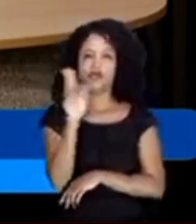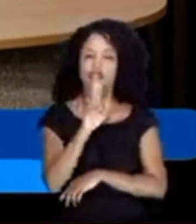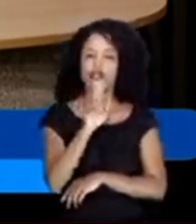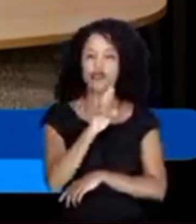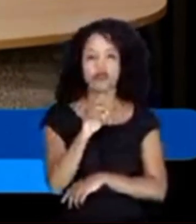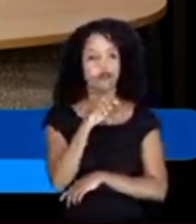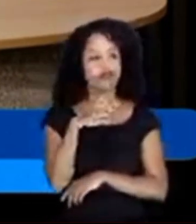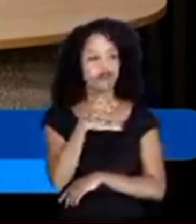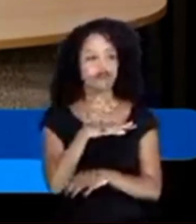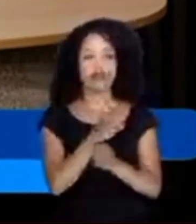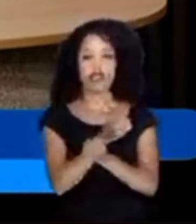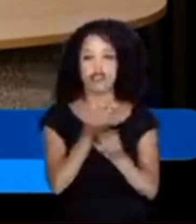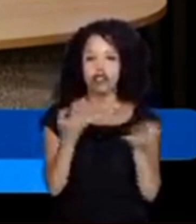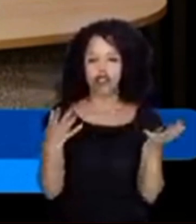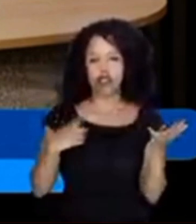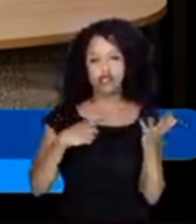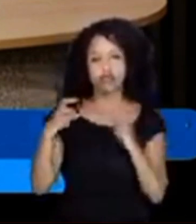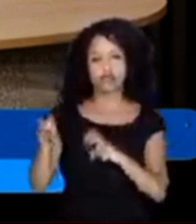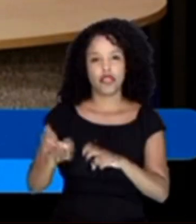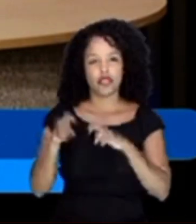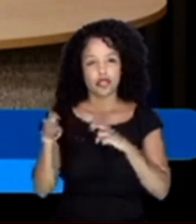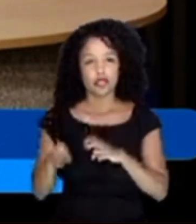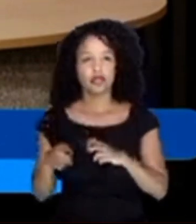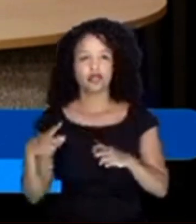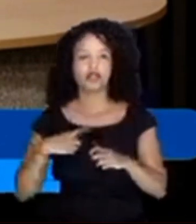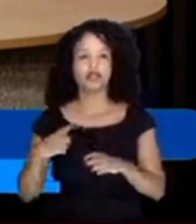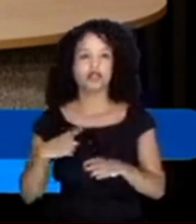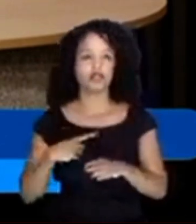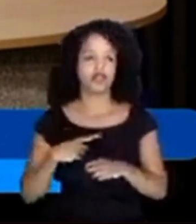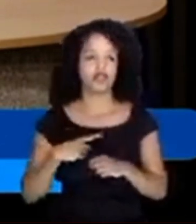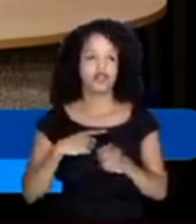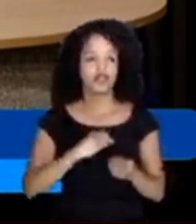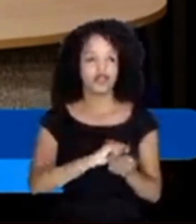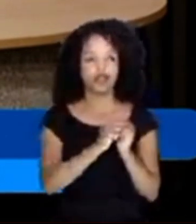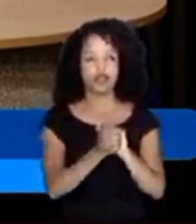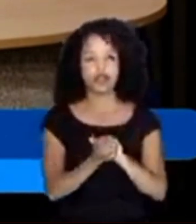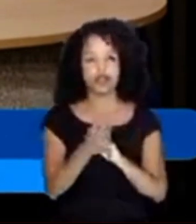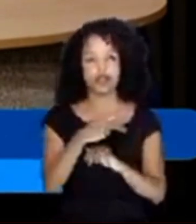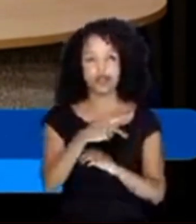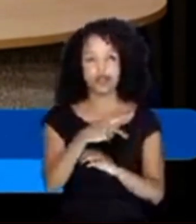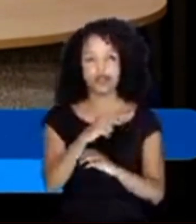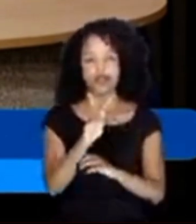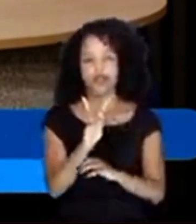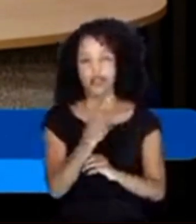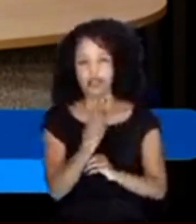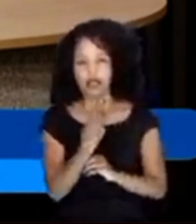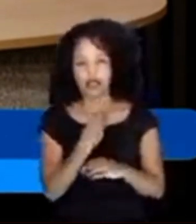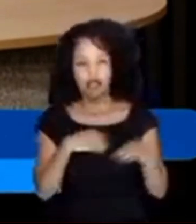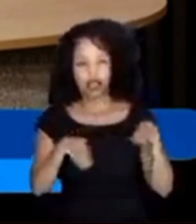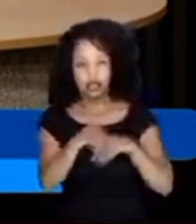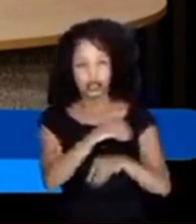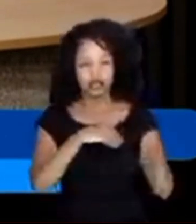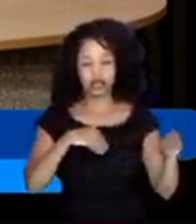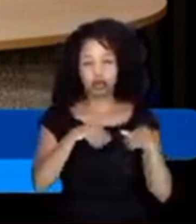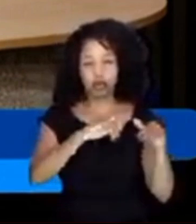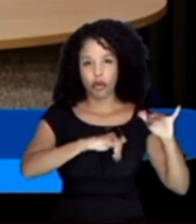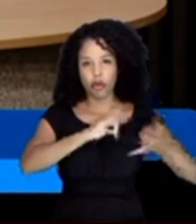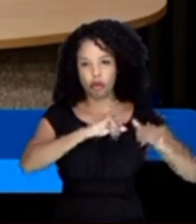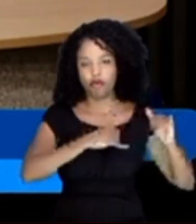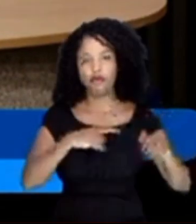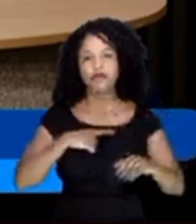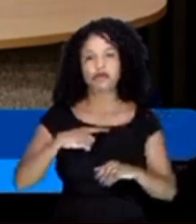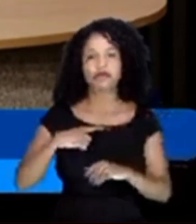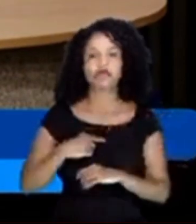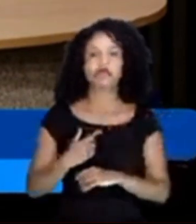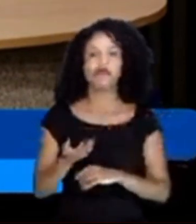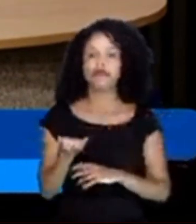agricultura, correção do pH do solo, é utilizado para ração animal, como fonte de